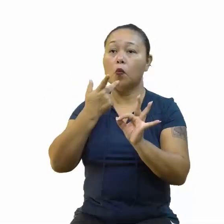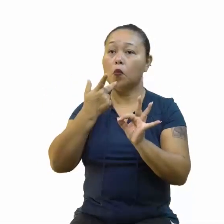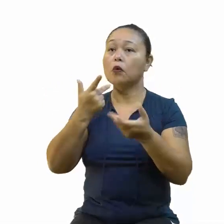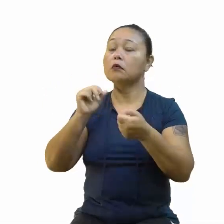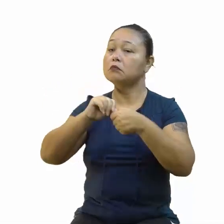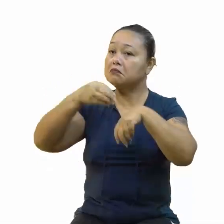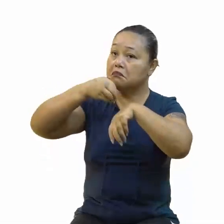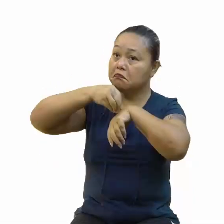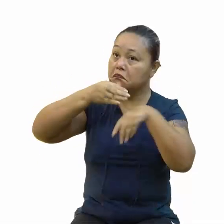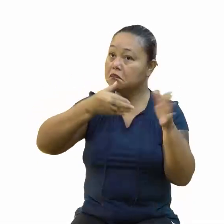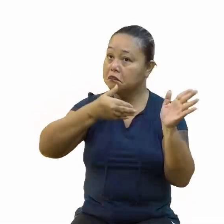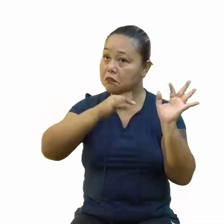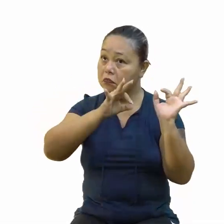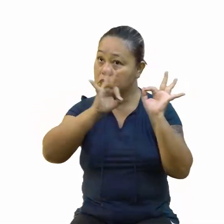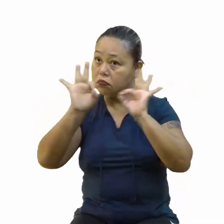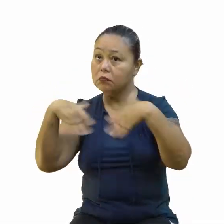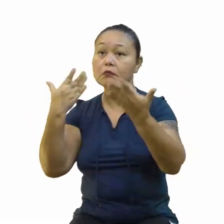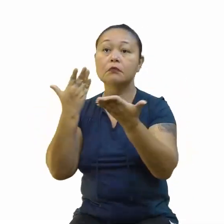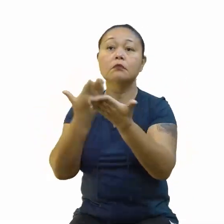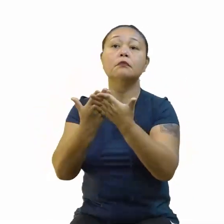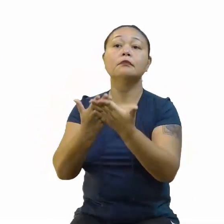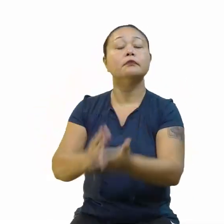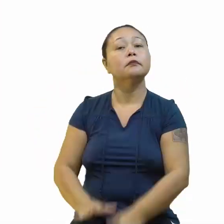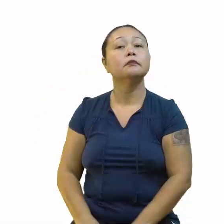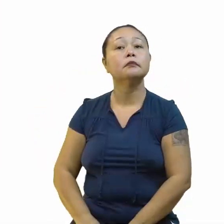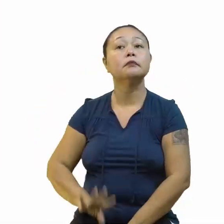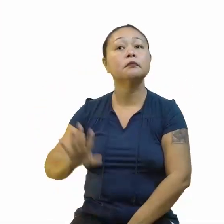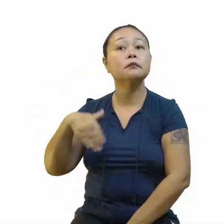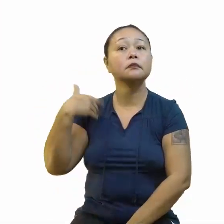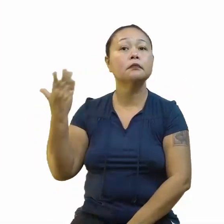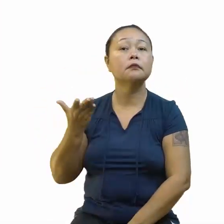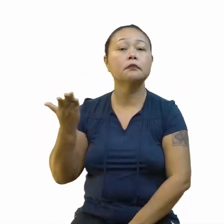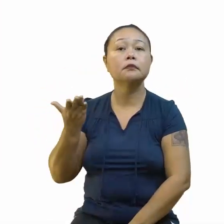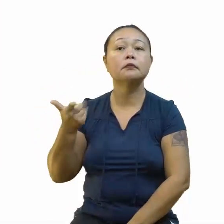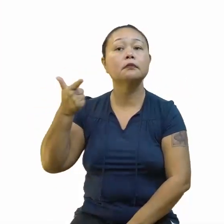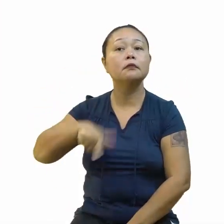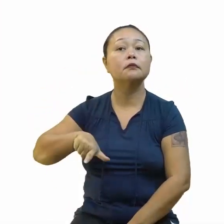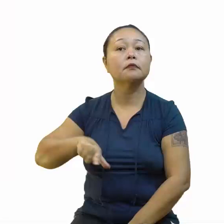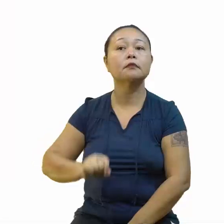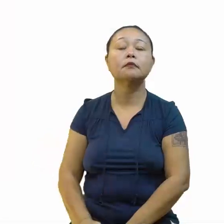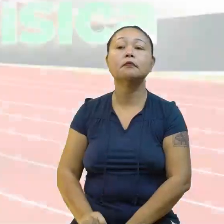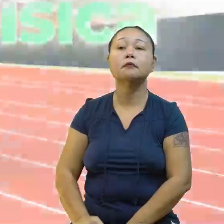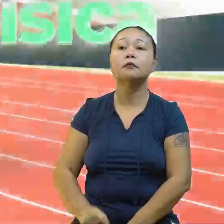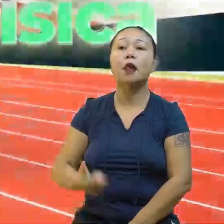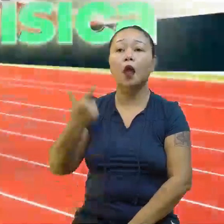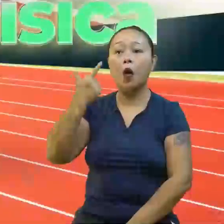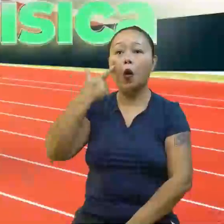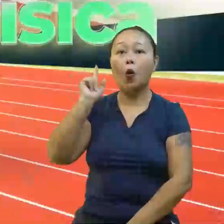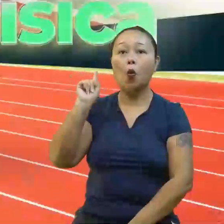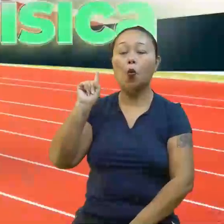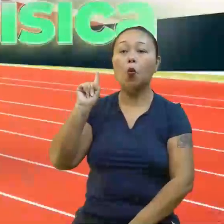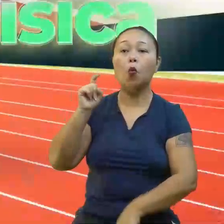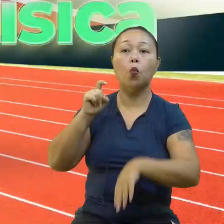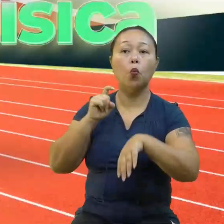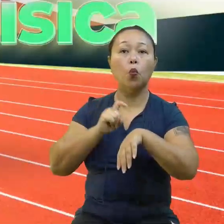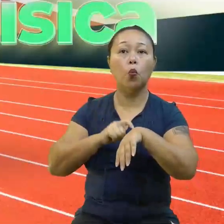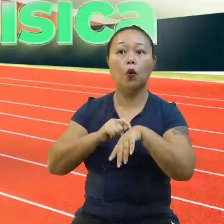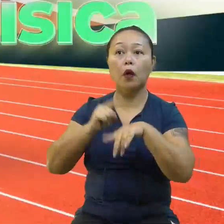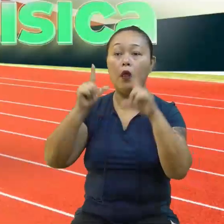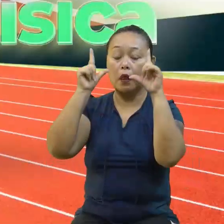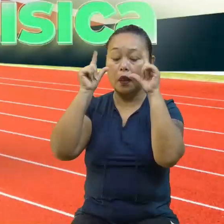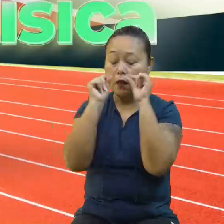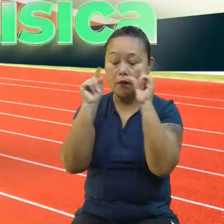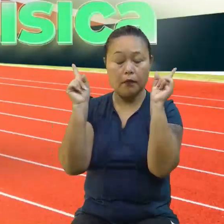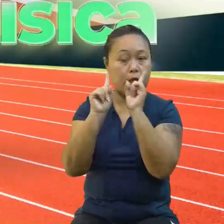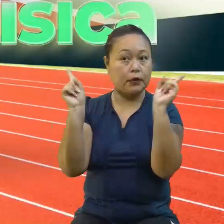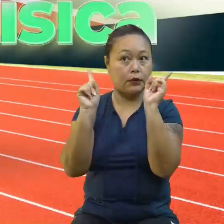na aula. Agora, vem aqui comigo novamente, para a gente vir para o nosso momento aqui de não pisca, né?